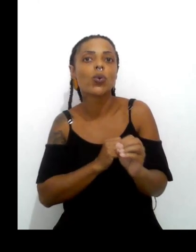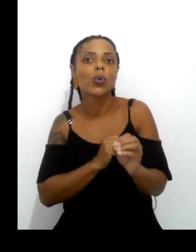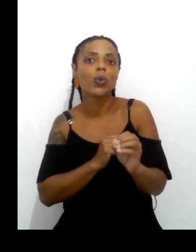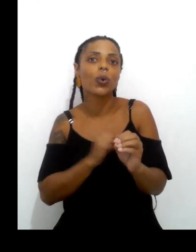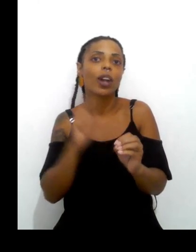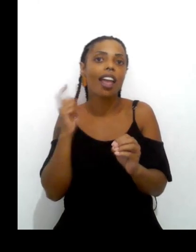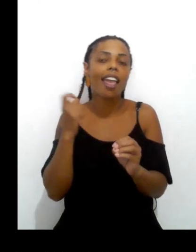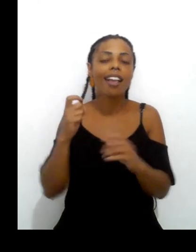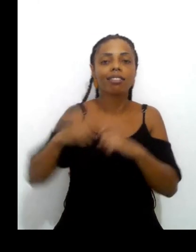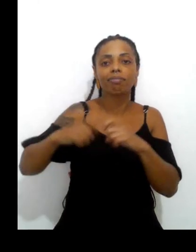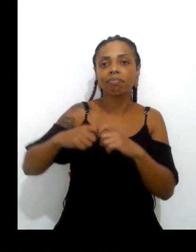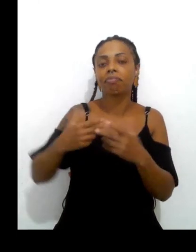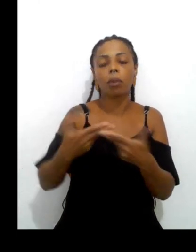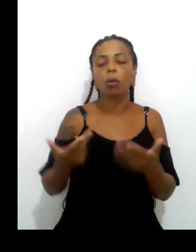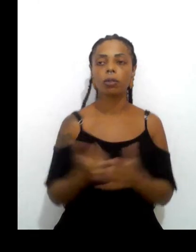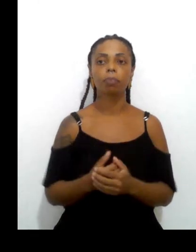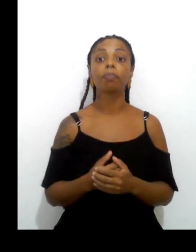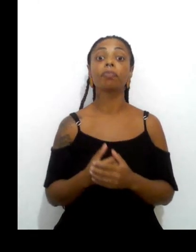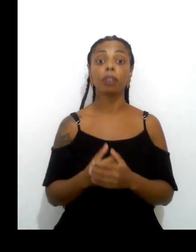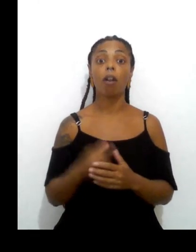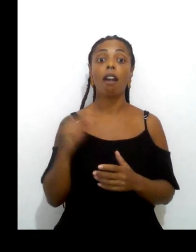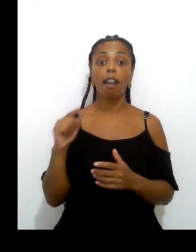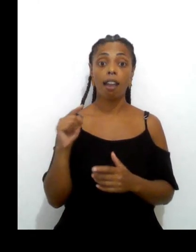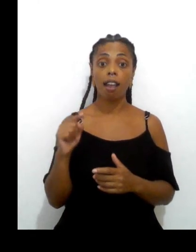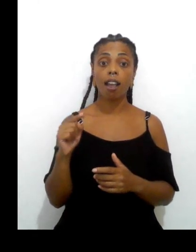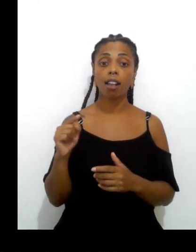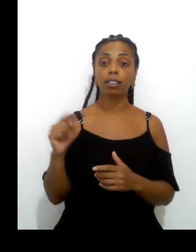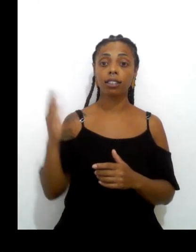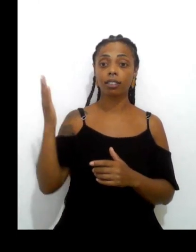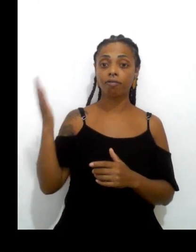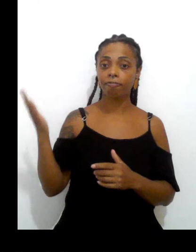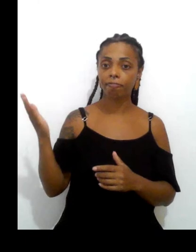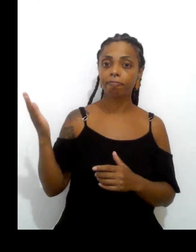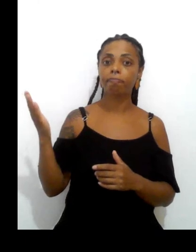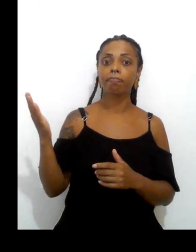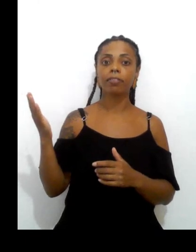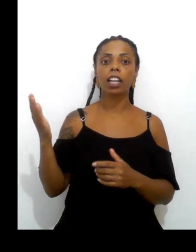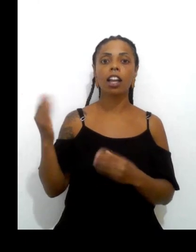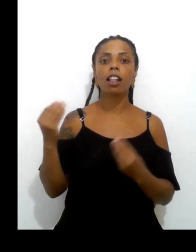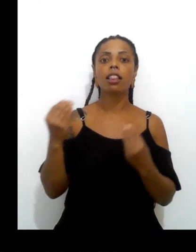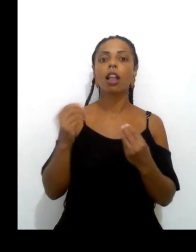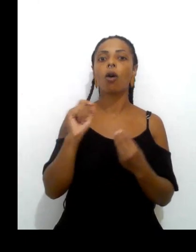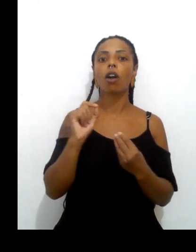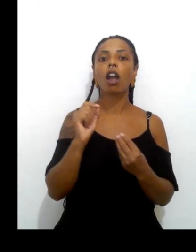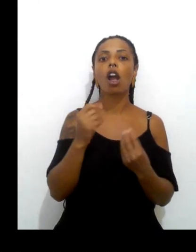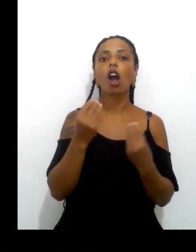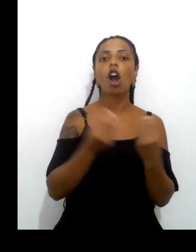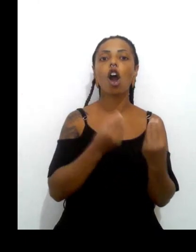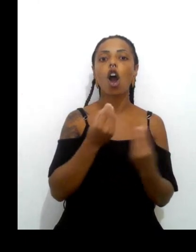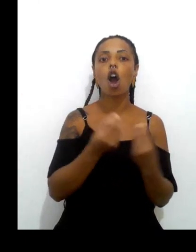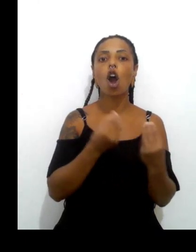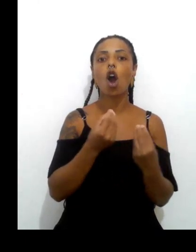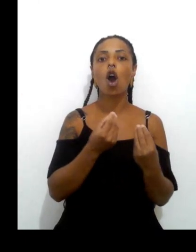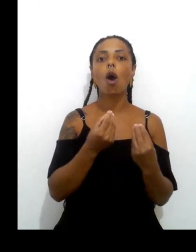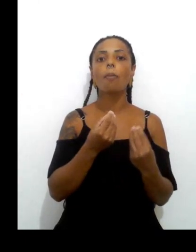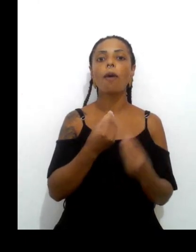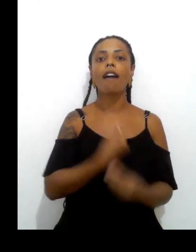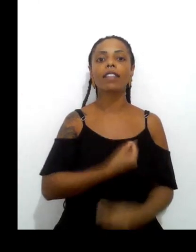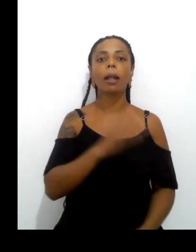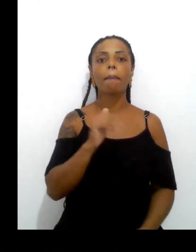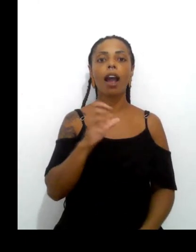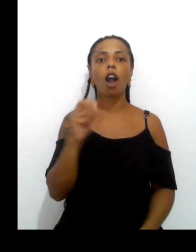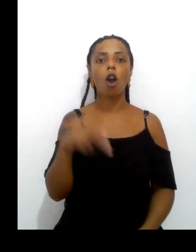de Silvestre lança todo uma estranheza a vida de Baker mostrando Esse aspecto Clear que nunca tinha